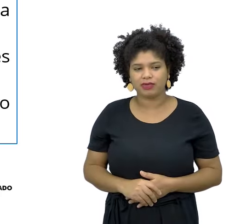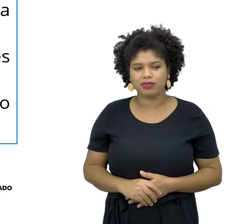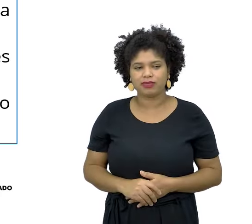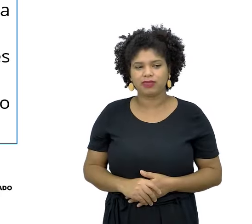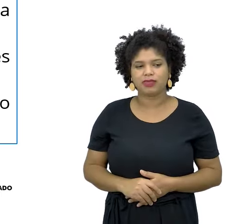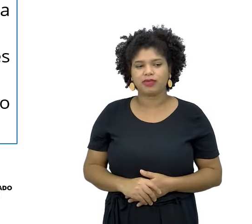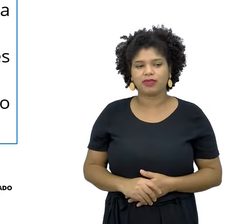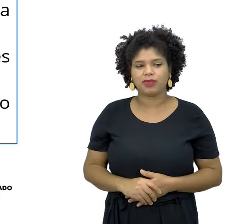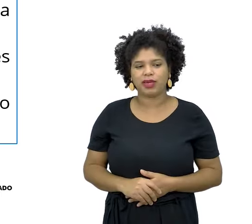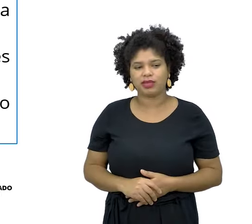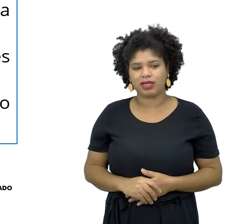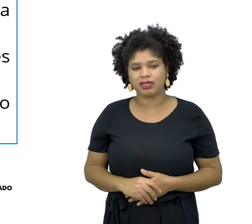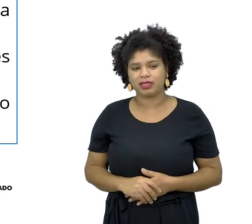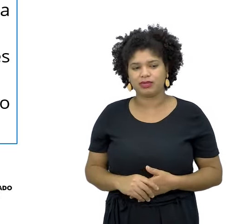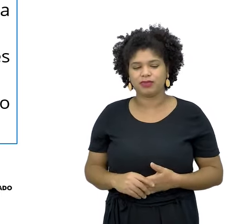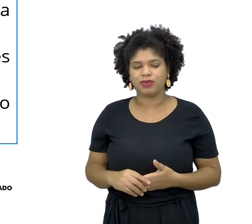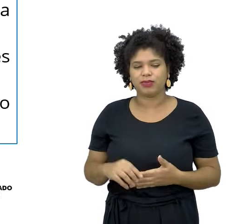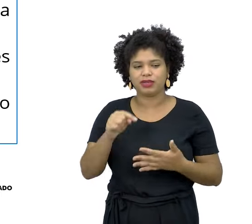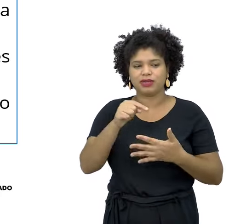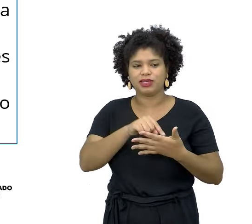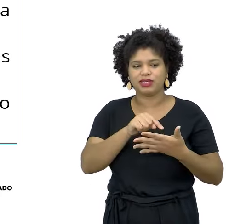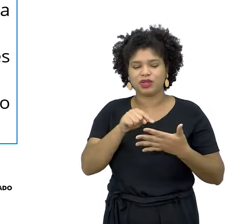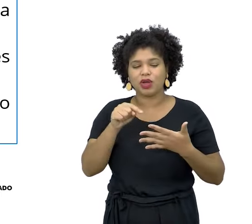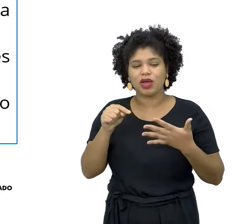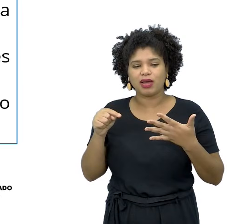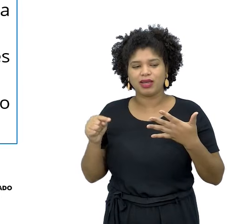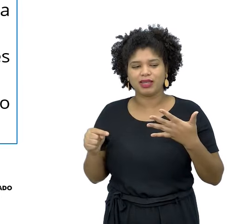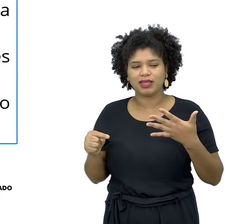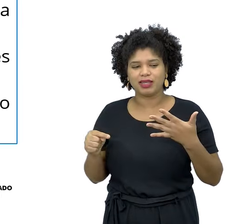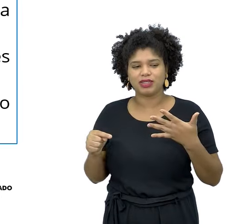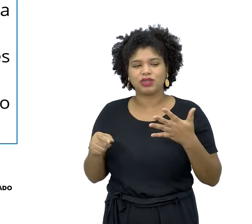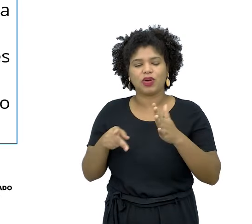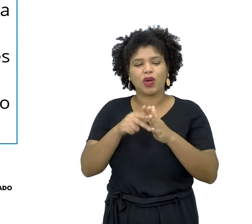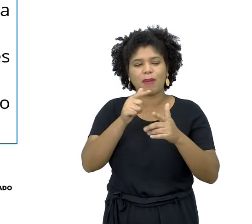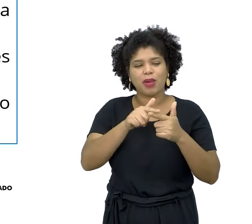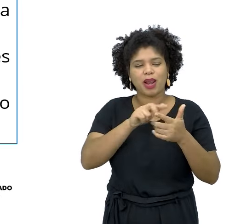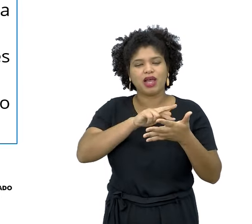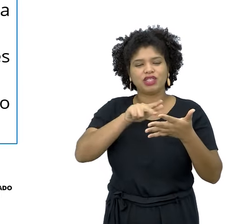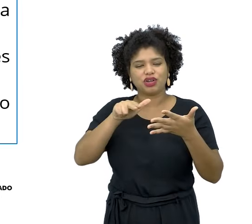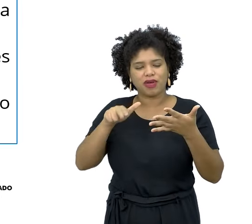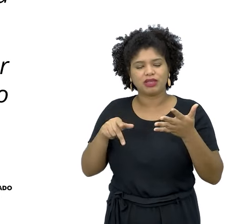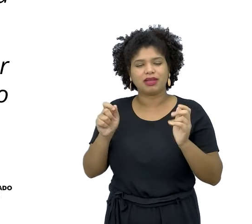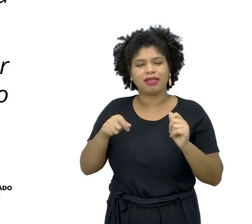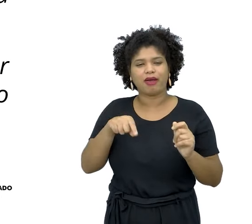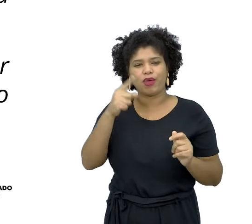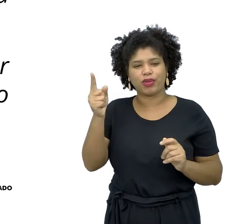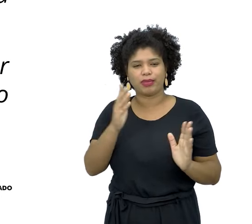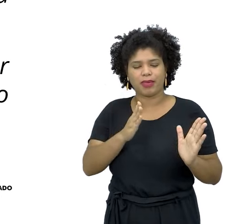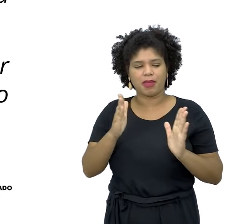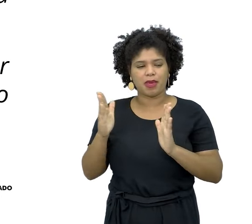desenvolver da etapa 1 até a etapa 9 do processo de resolução de problemas. Pode passar?